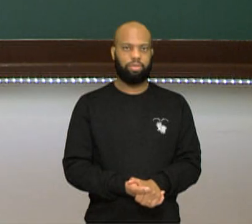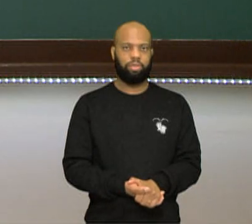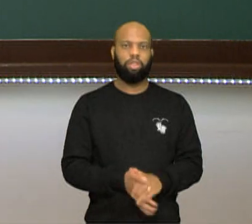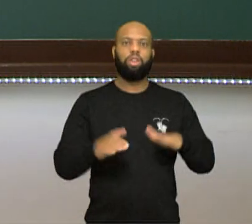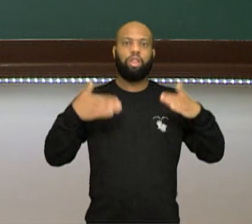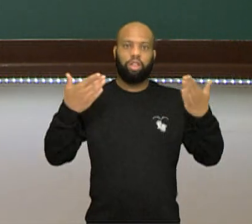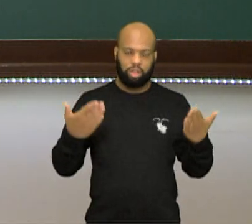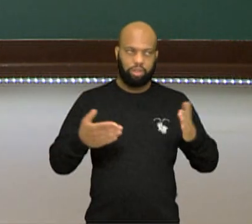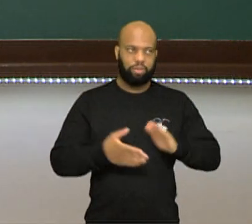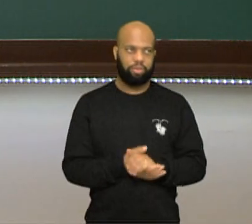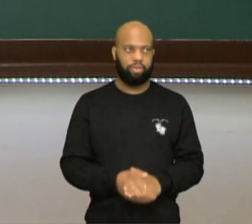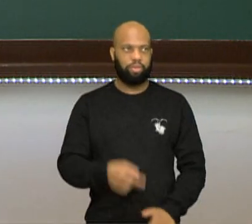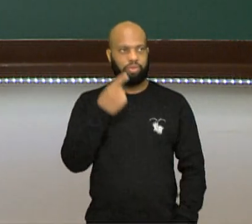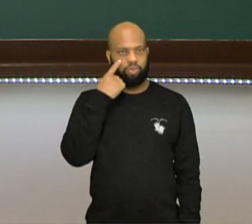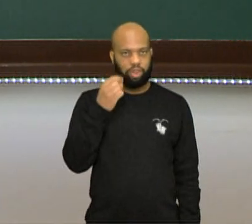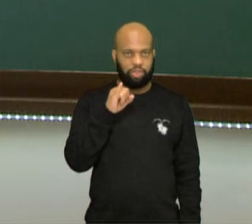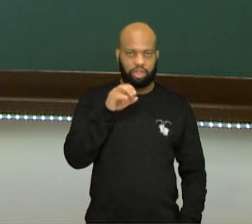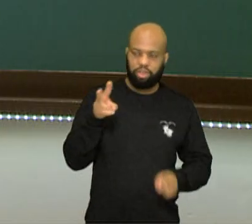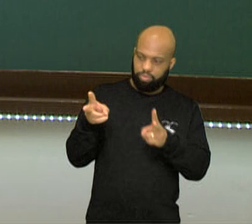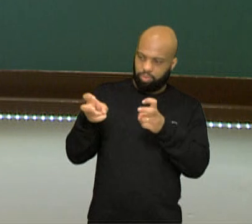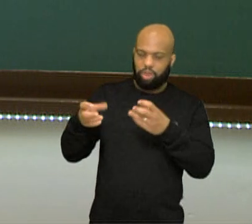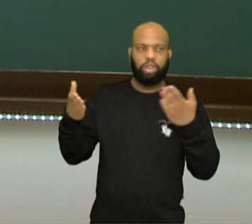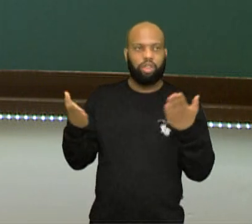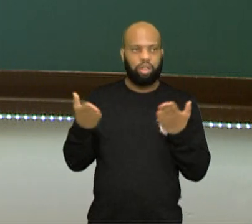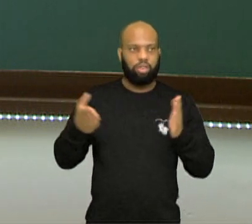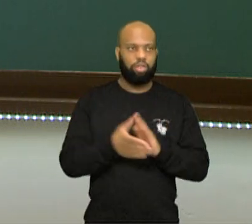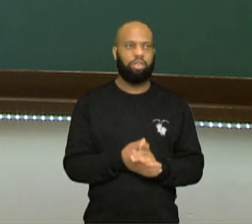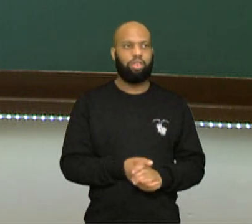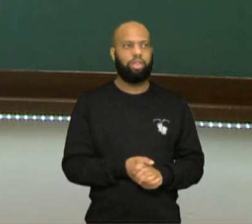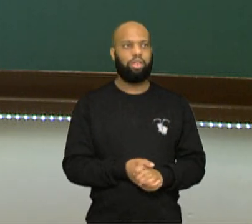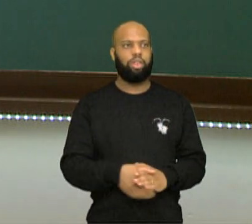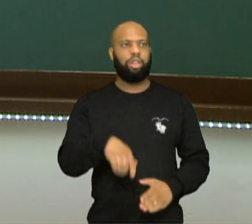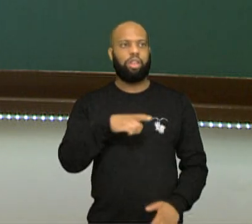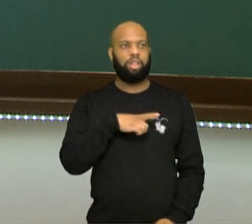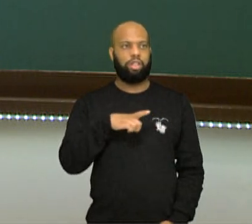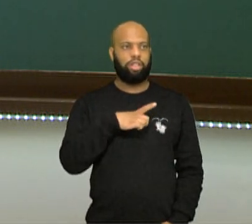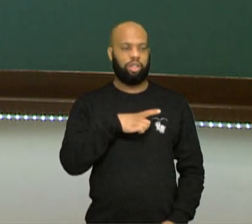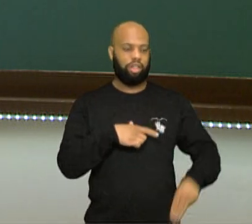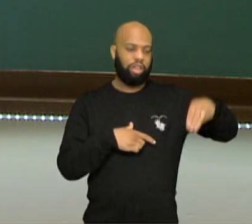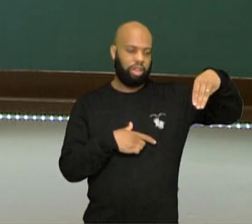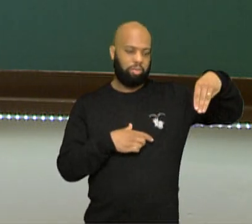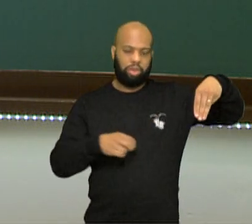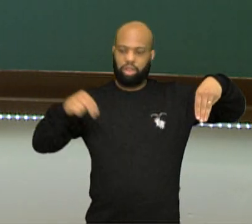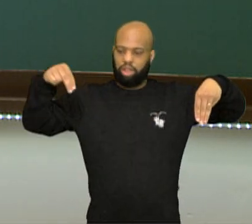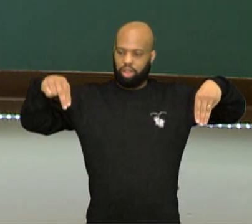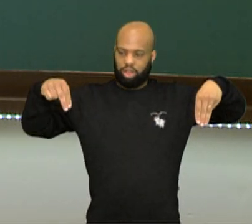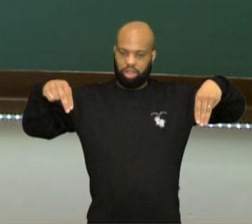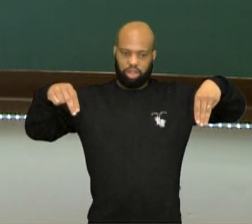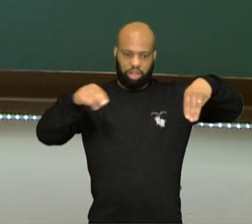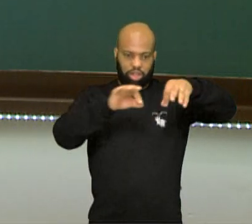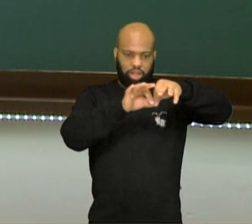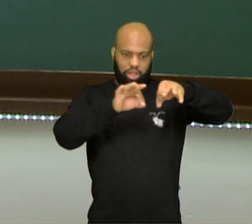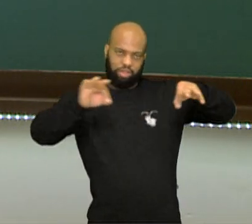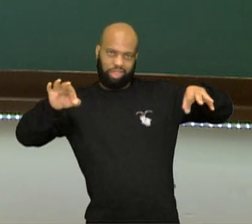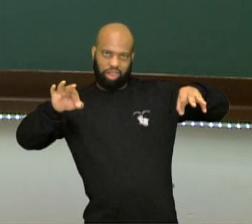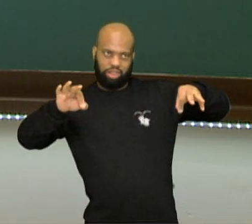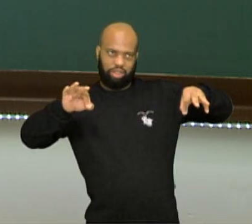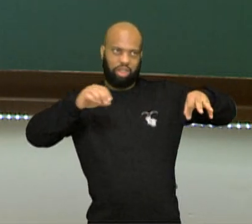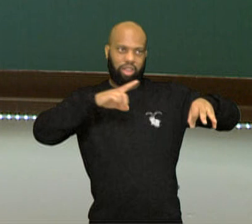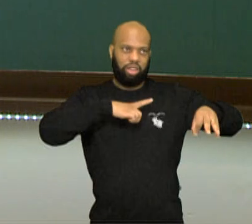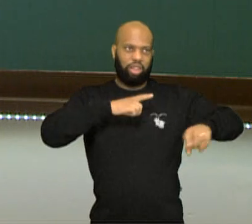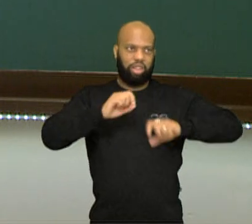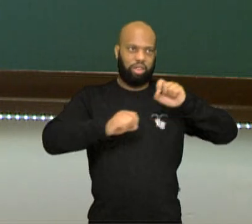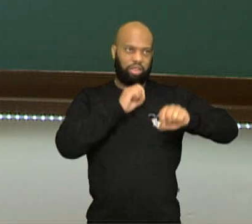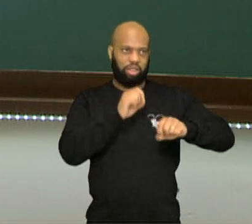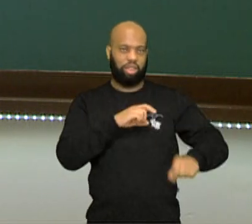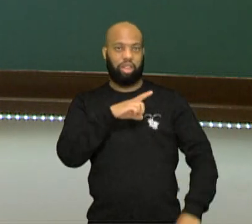Então é o seguinte, gente. Se você observar aqui, ó, você vai levar da superfície equipotencial M, que é a superfície de 5